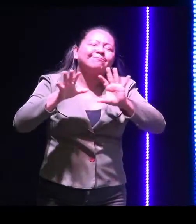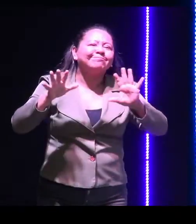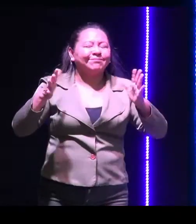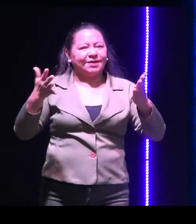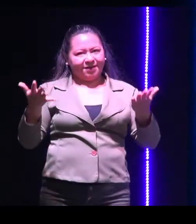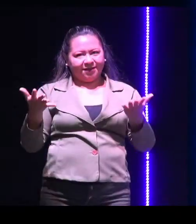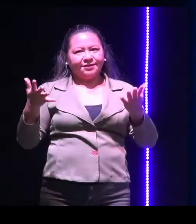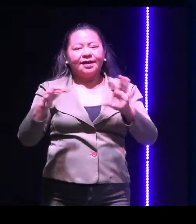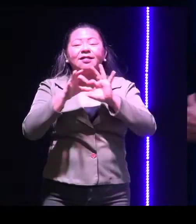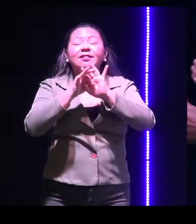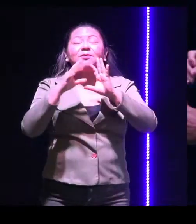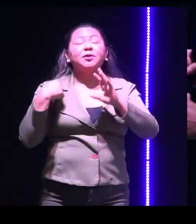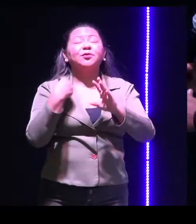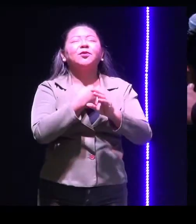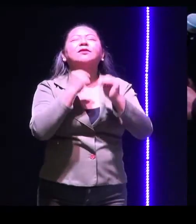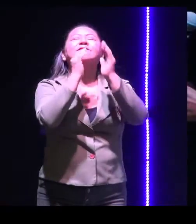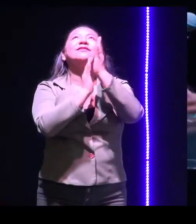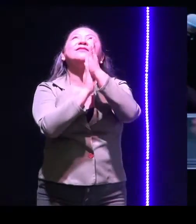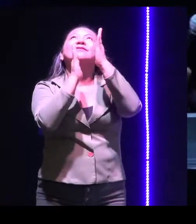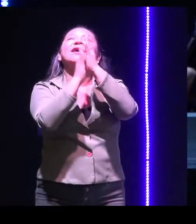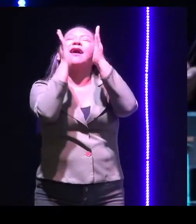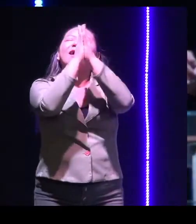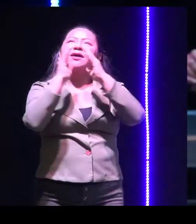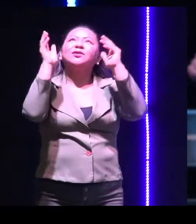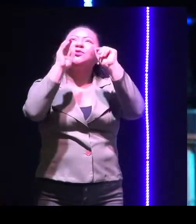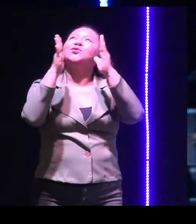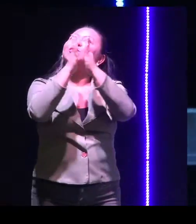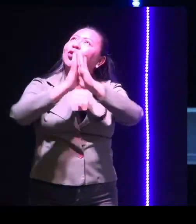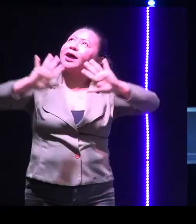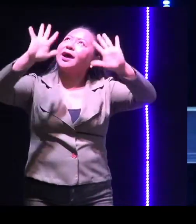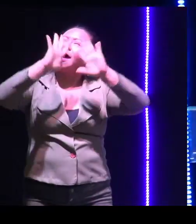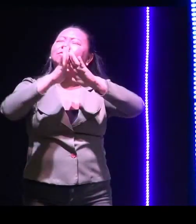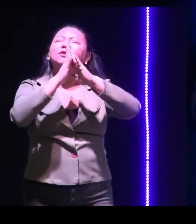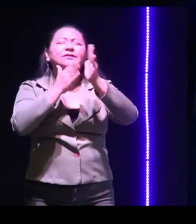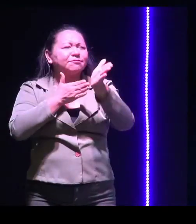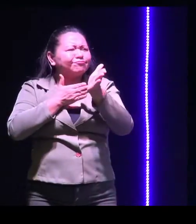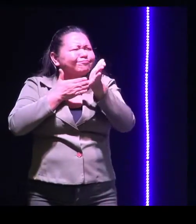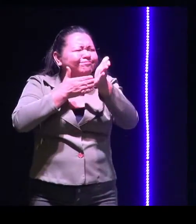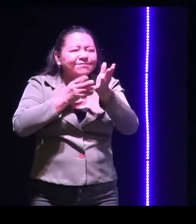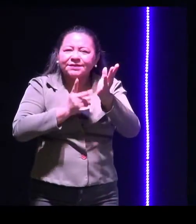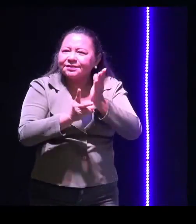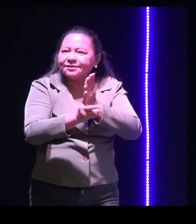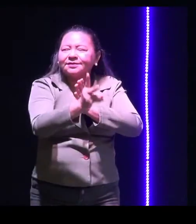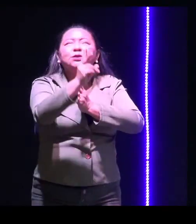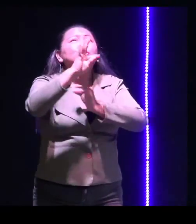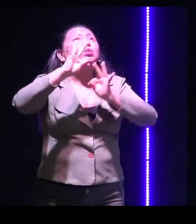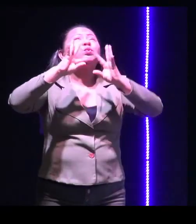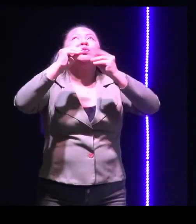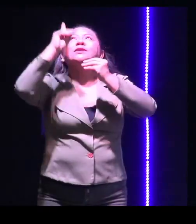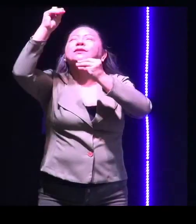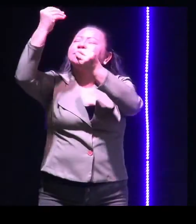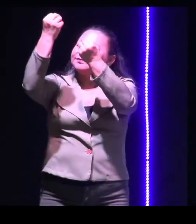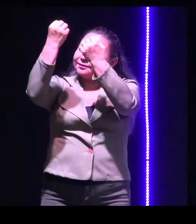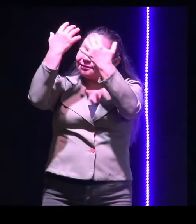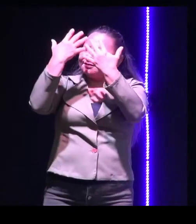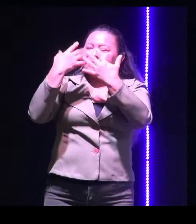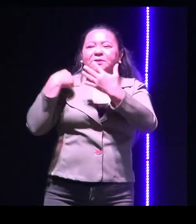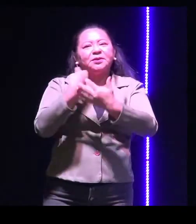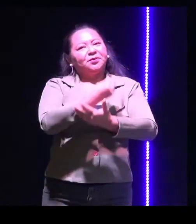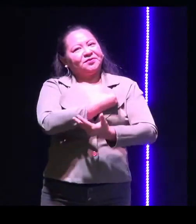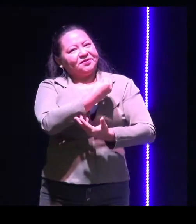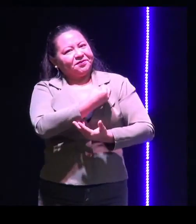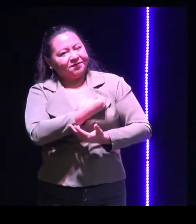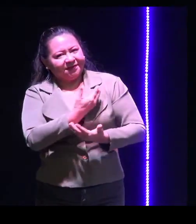para nós adorarmos, para nós seguirmos a Ele, para nós recebermos de tudo aquilo que Ele tem para